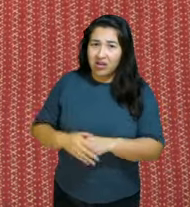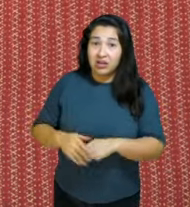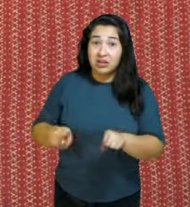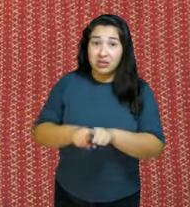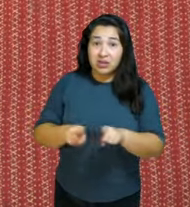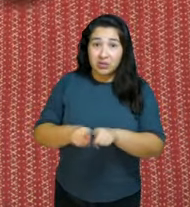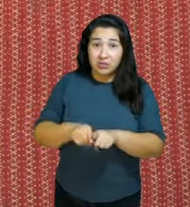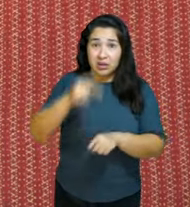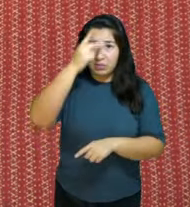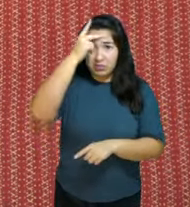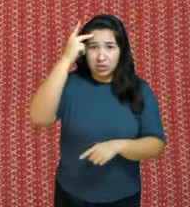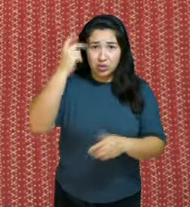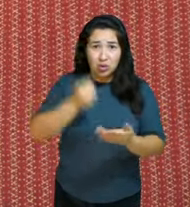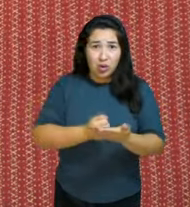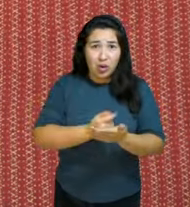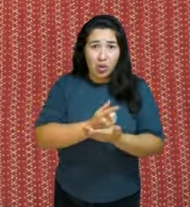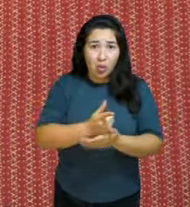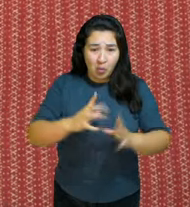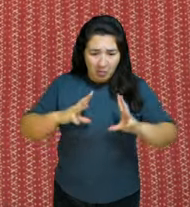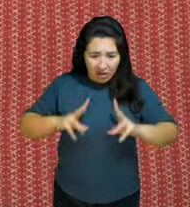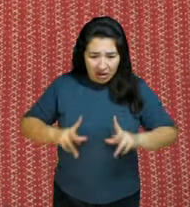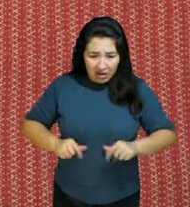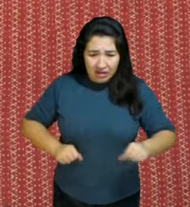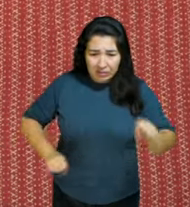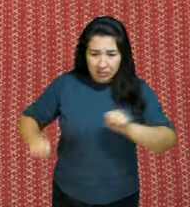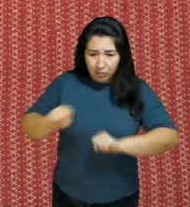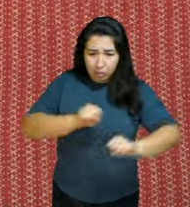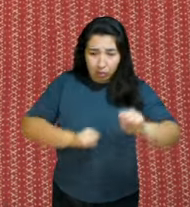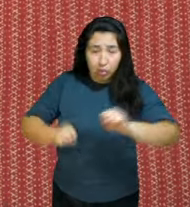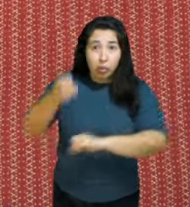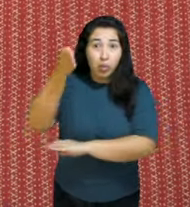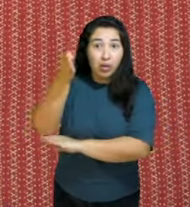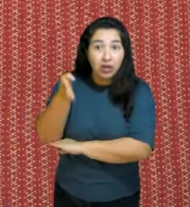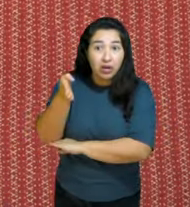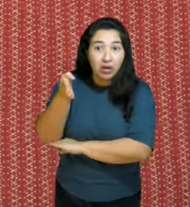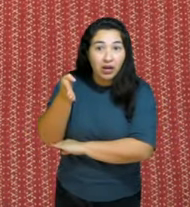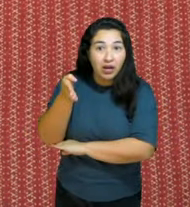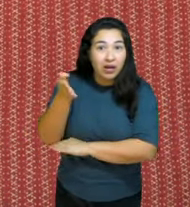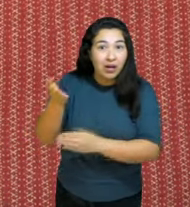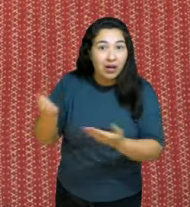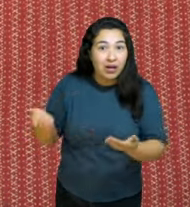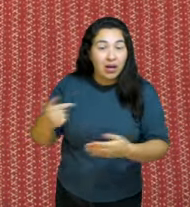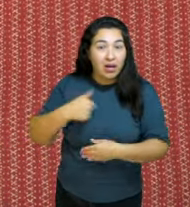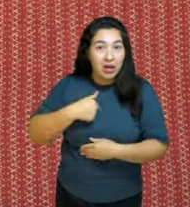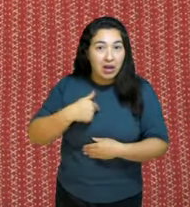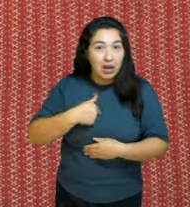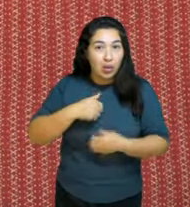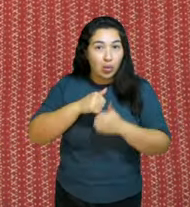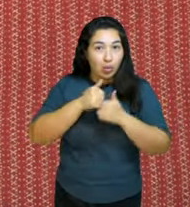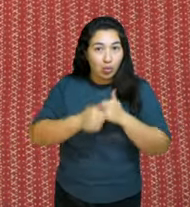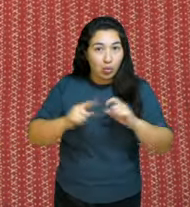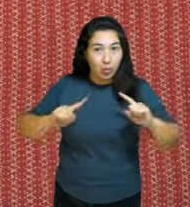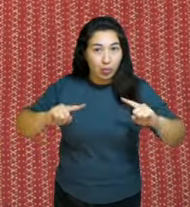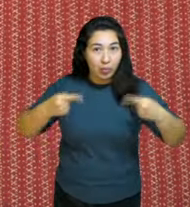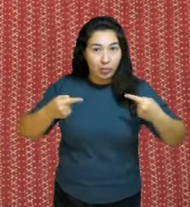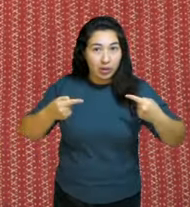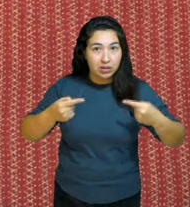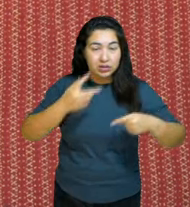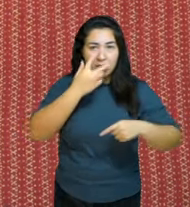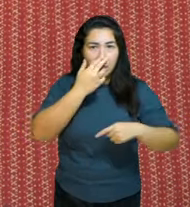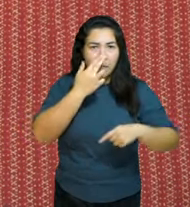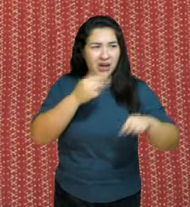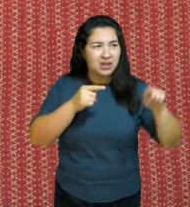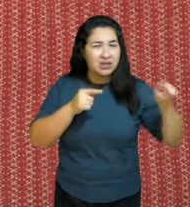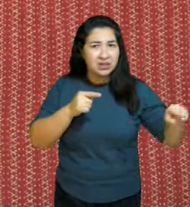foi no mercado comprar produto de limpeza para limpar o quarto. Teve competições que eu não estava presente, mas disseram que era um motel.